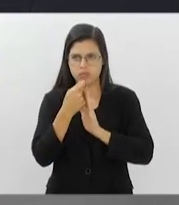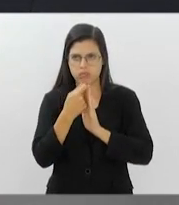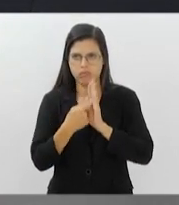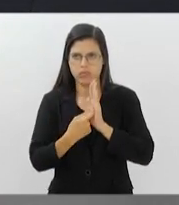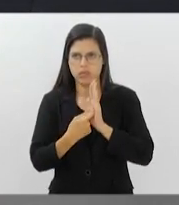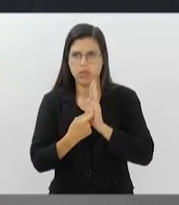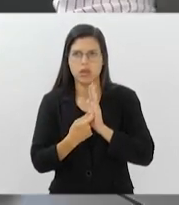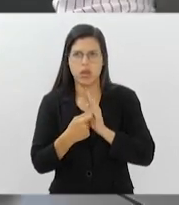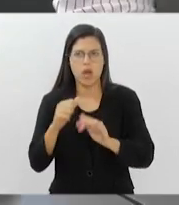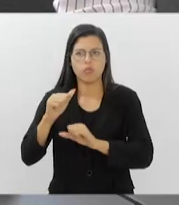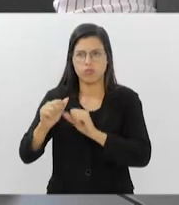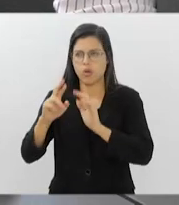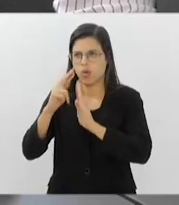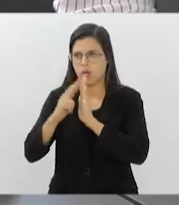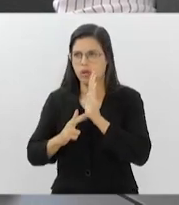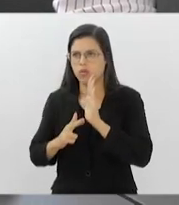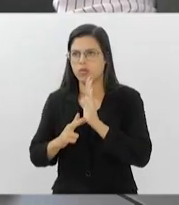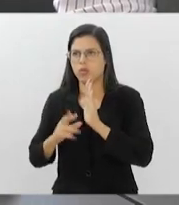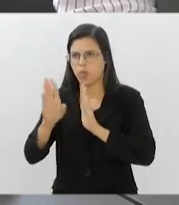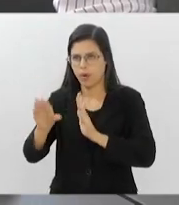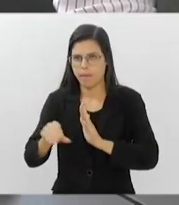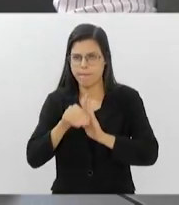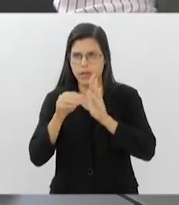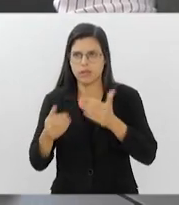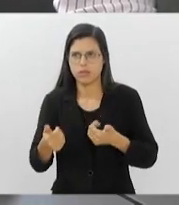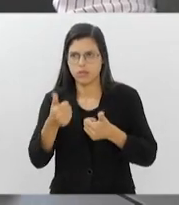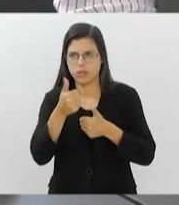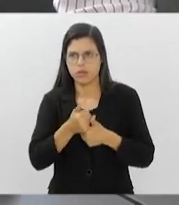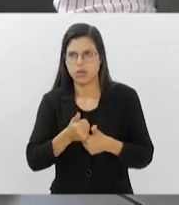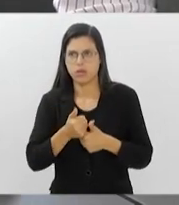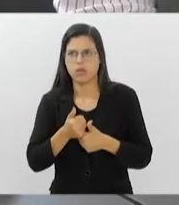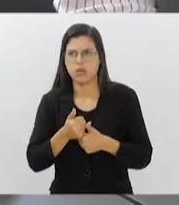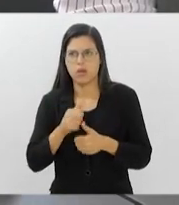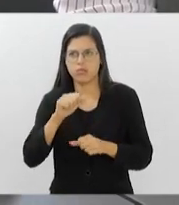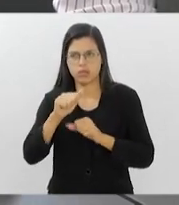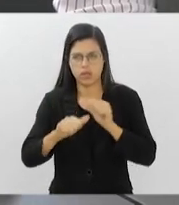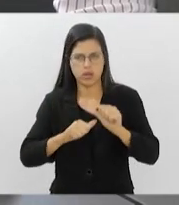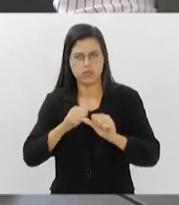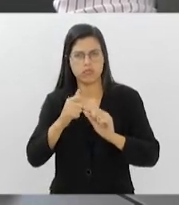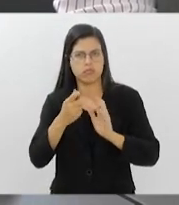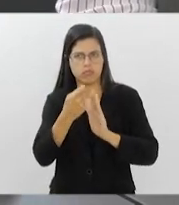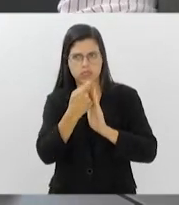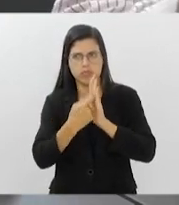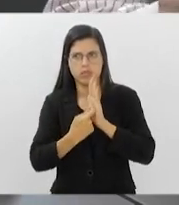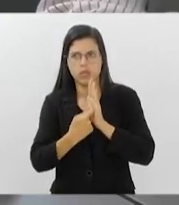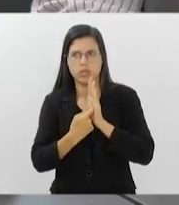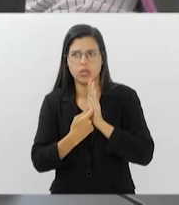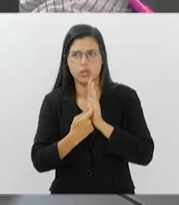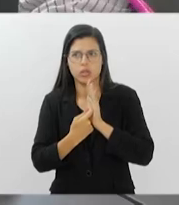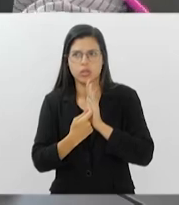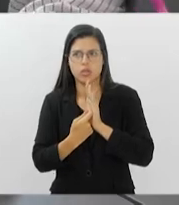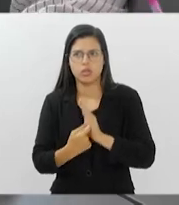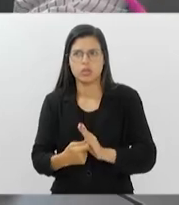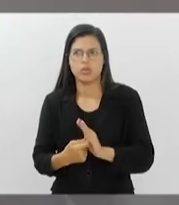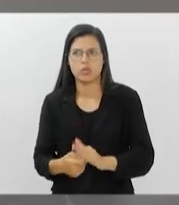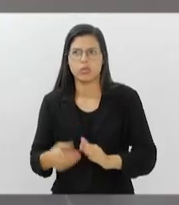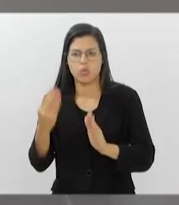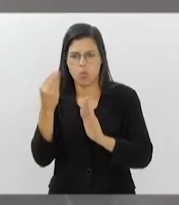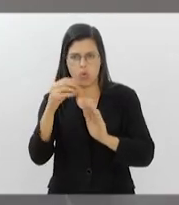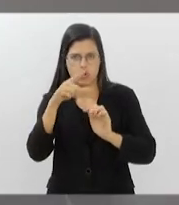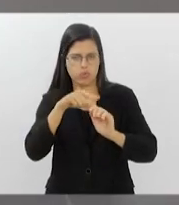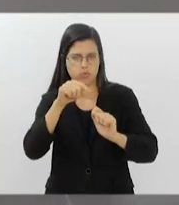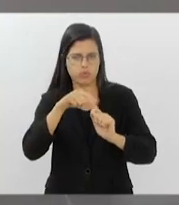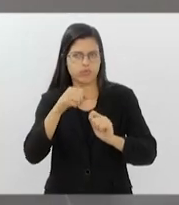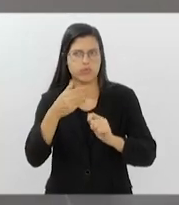relatório, boto pela constitucionalidade com emendas, concluindo por substitutivo, alterando a emenda, também replicando o conteúdo do artigo na emenda. Então,